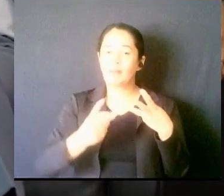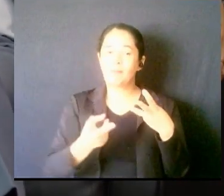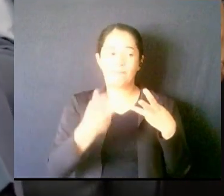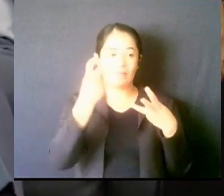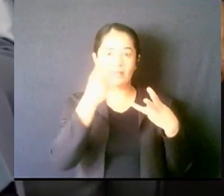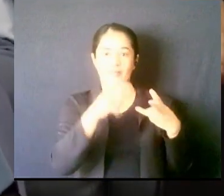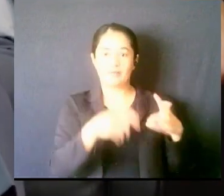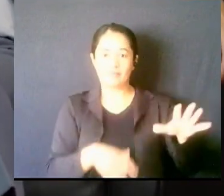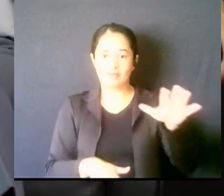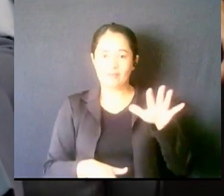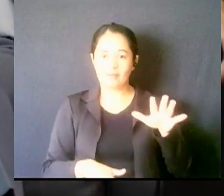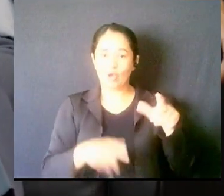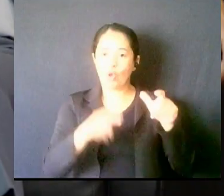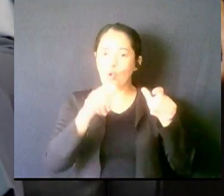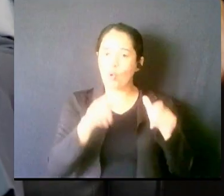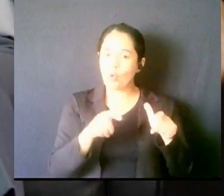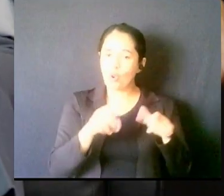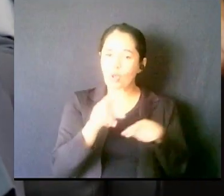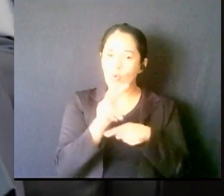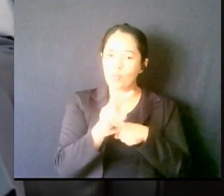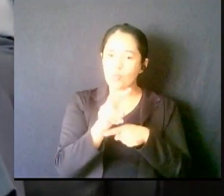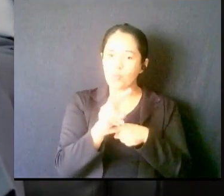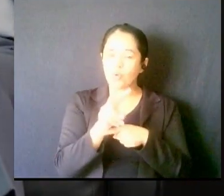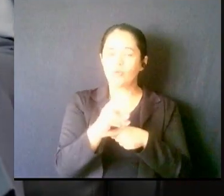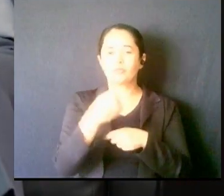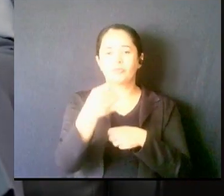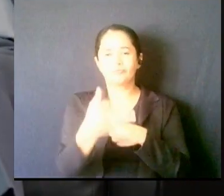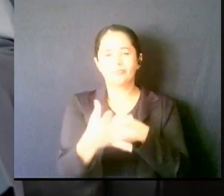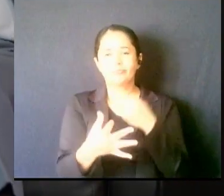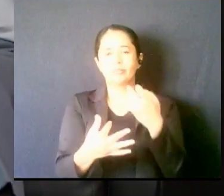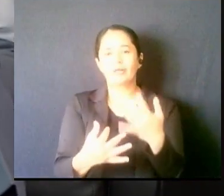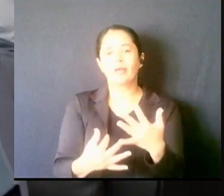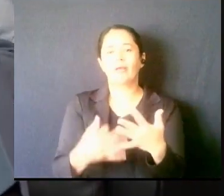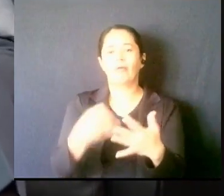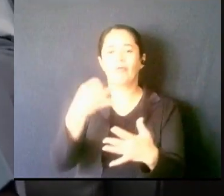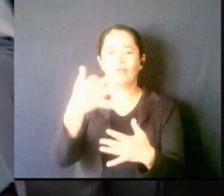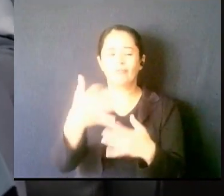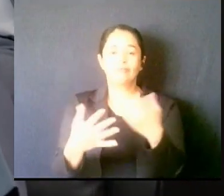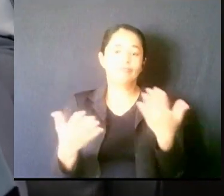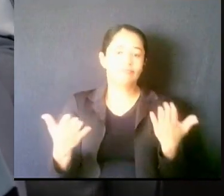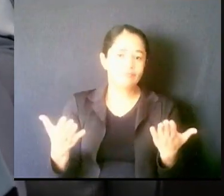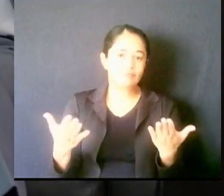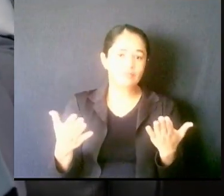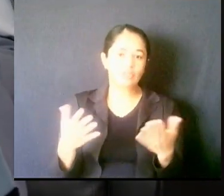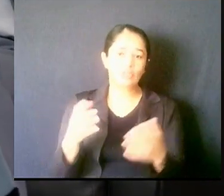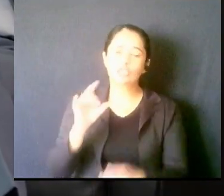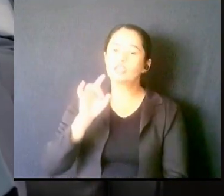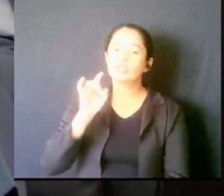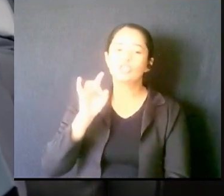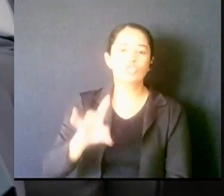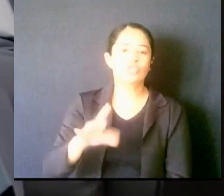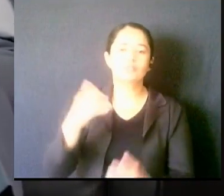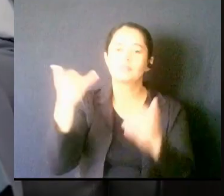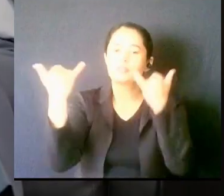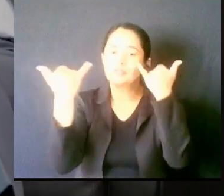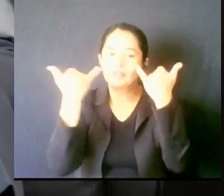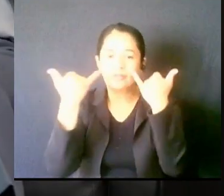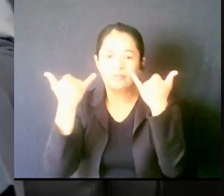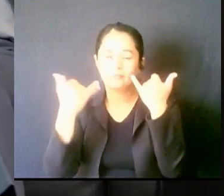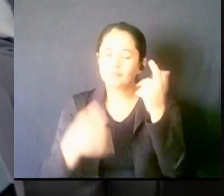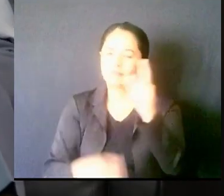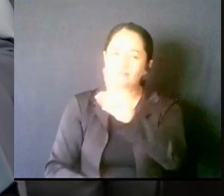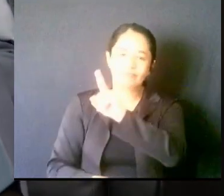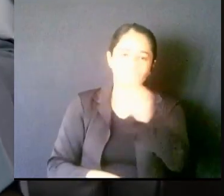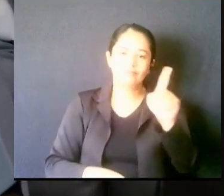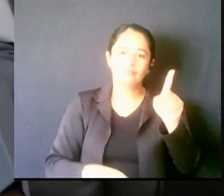para ser cuidado, para se falar sobre isso. Então, não basta ter informação, é preciso que haja toda